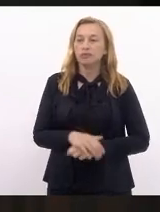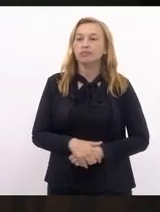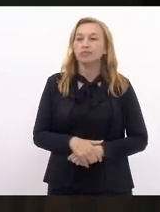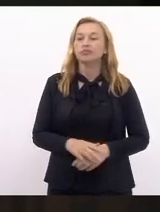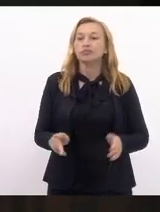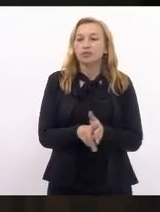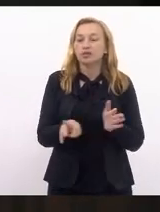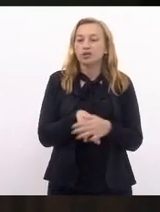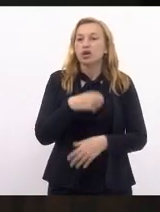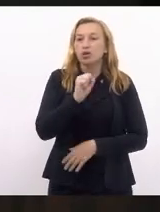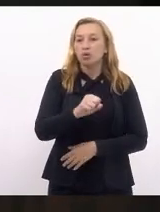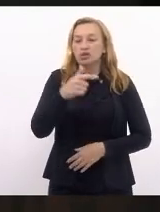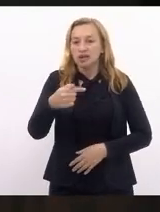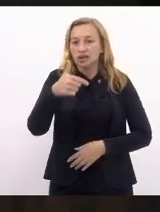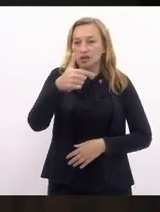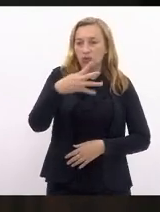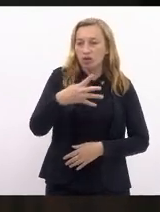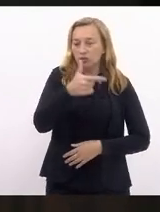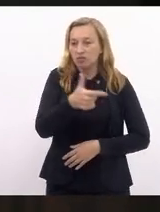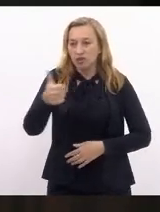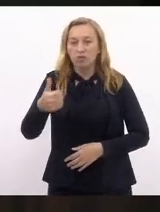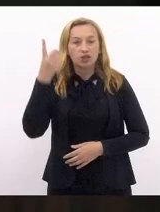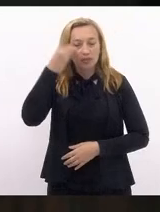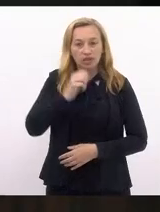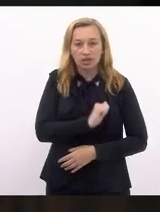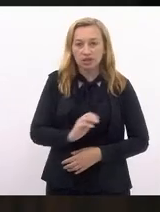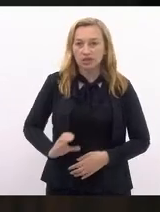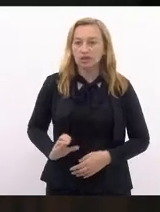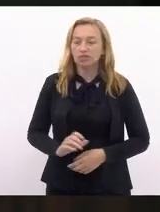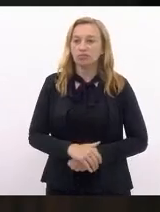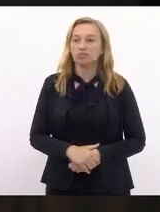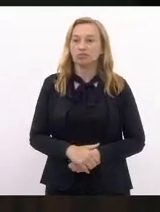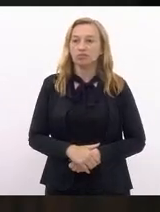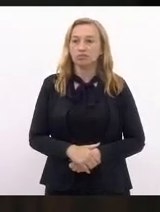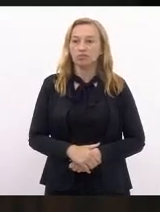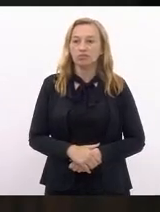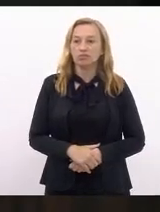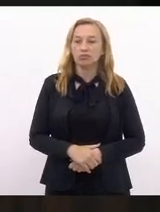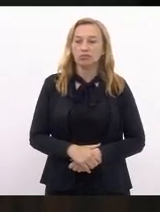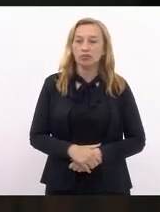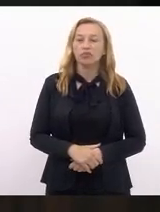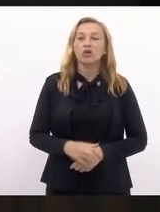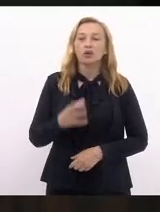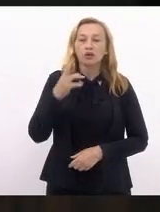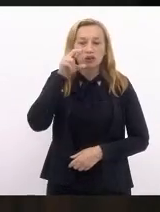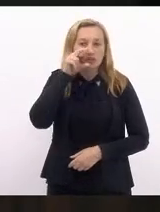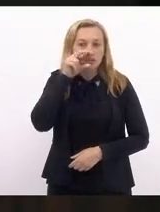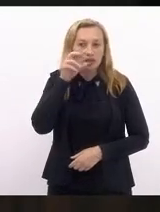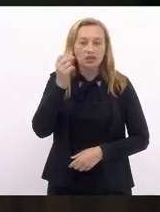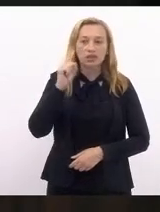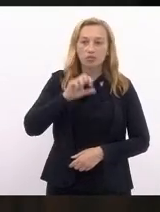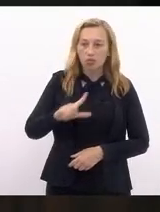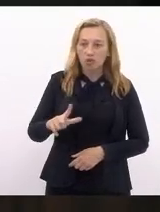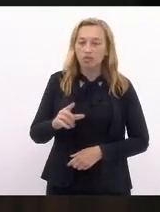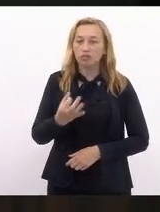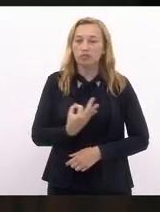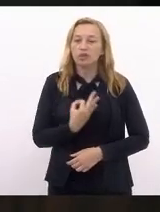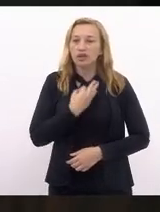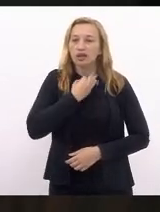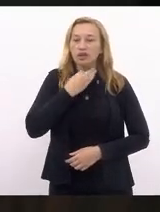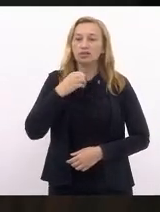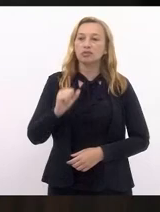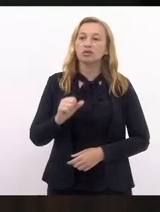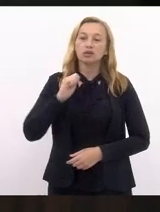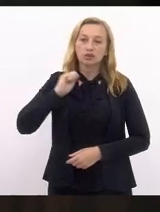pode a 1874 2021 de outro Deputado André Ceciliano no Brasiliano rosenverg Reis Samuel Malafaia consegue medalha